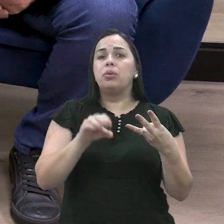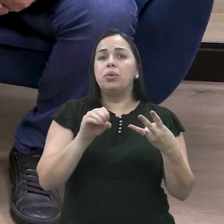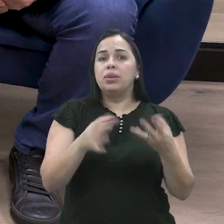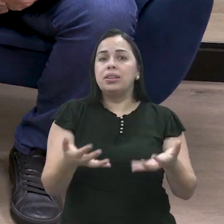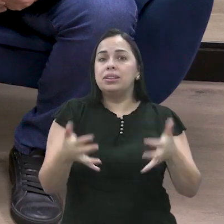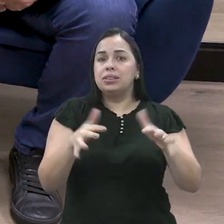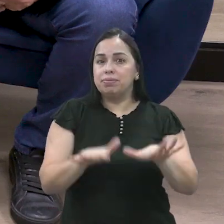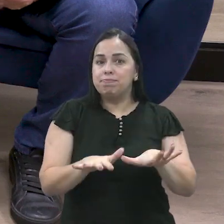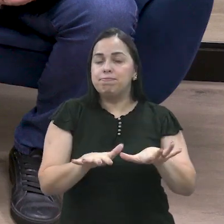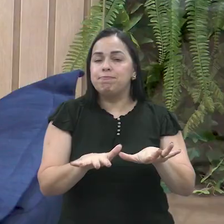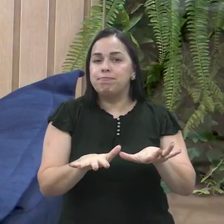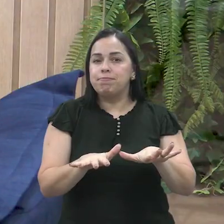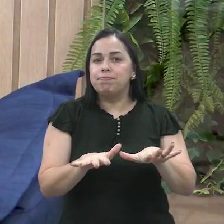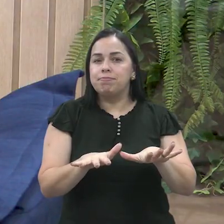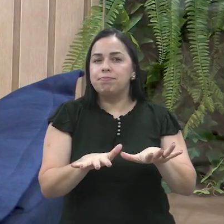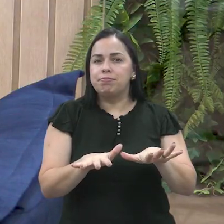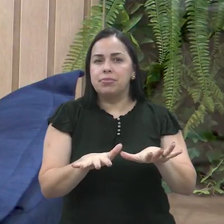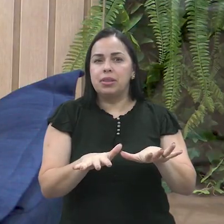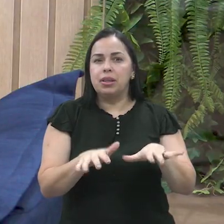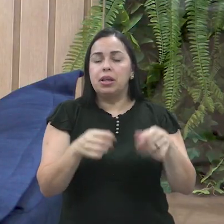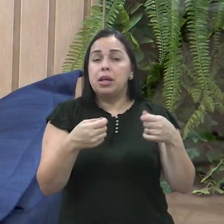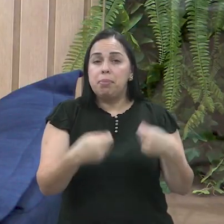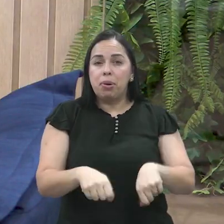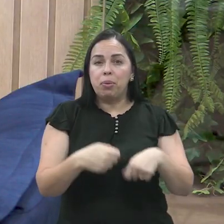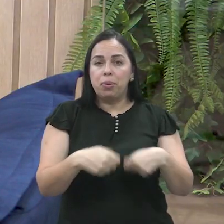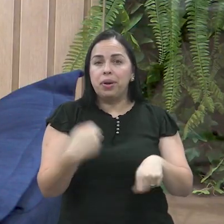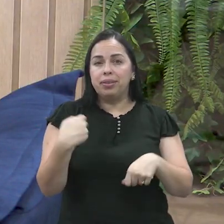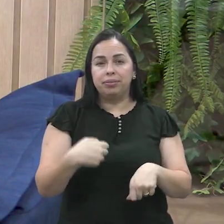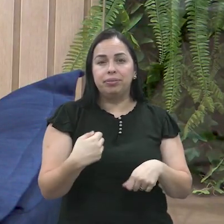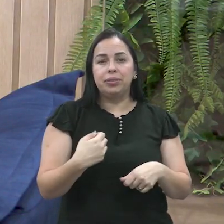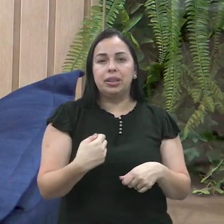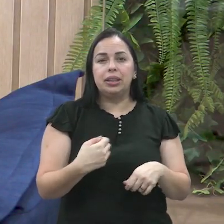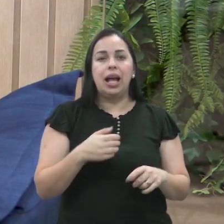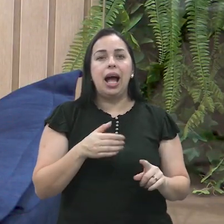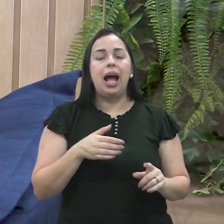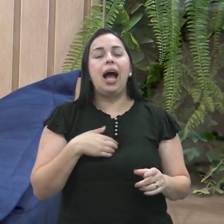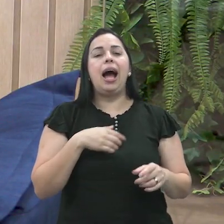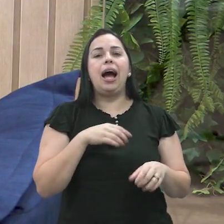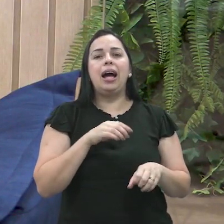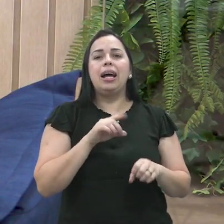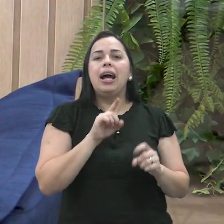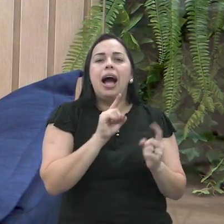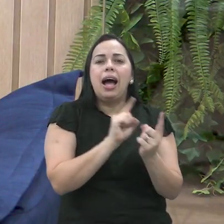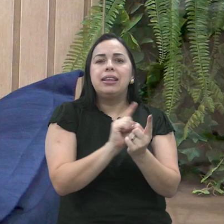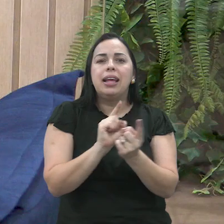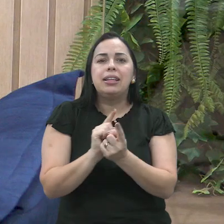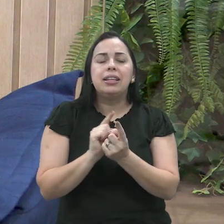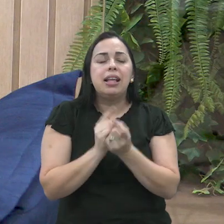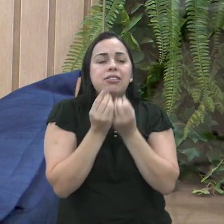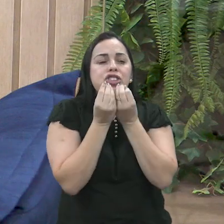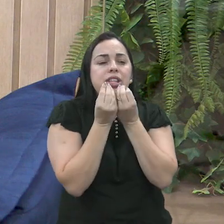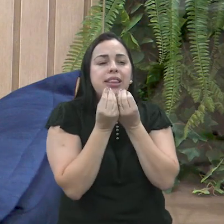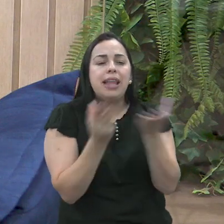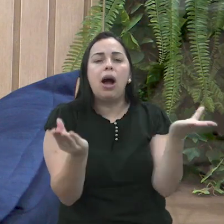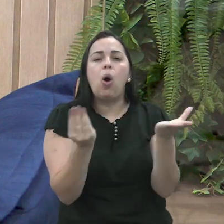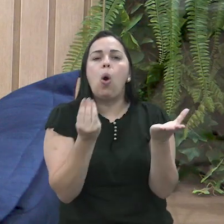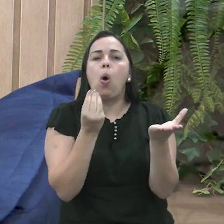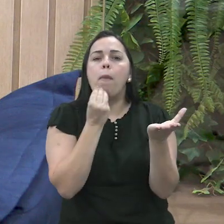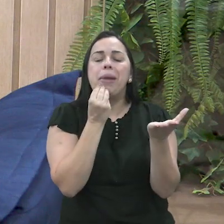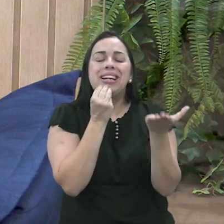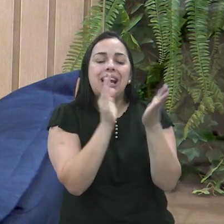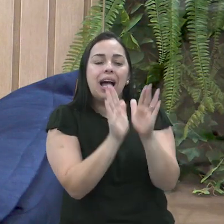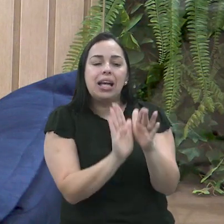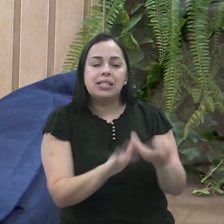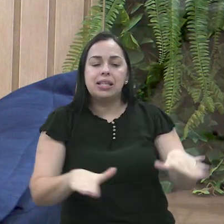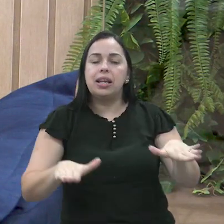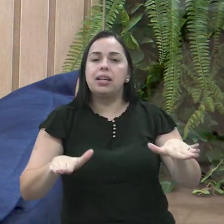uma educação inclusiva, que é uma educação que procura atender a comunidade escolar no sentido de